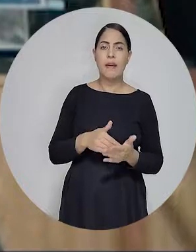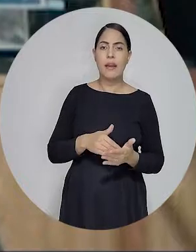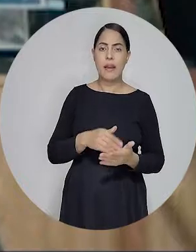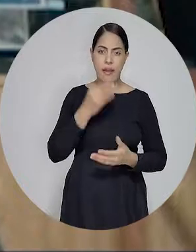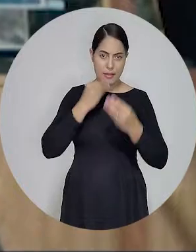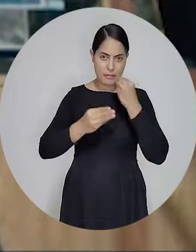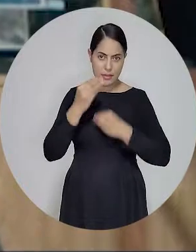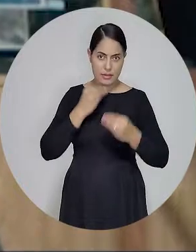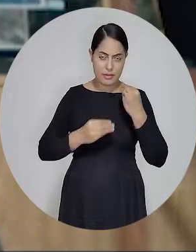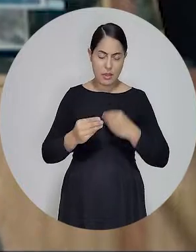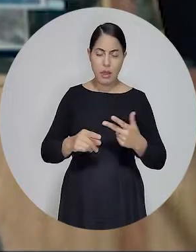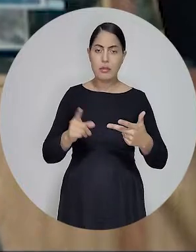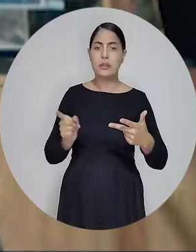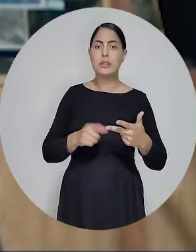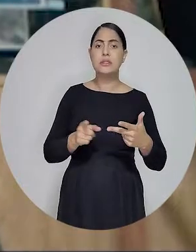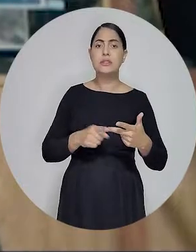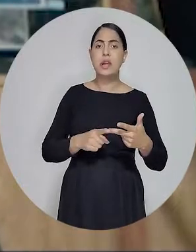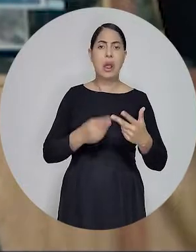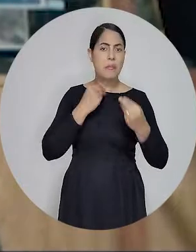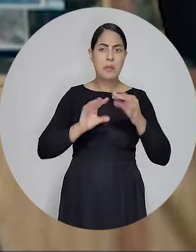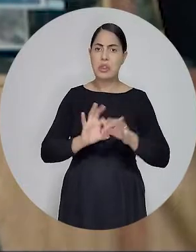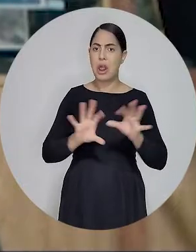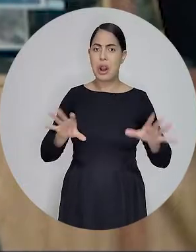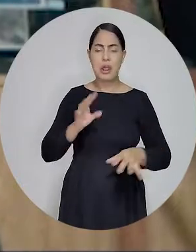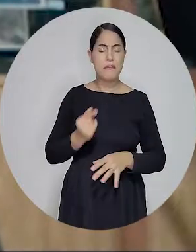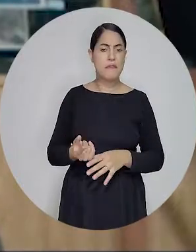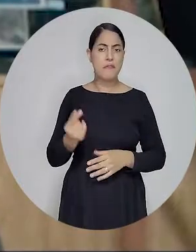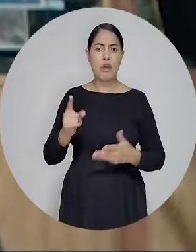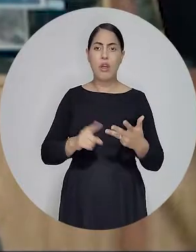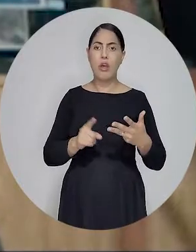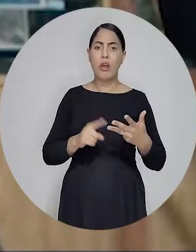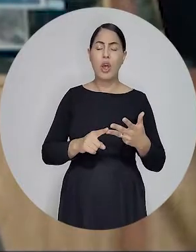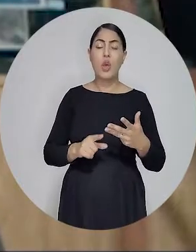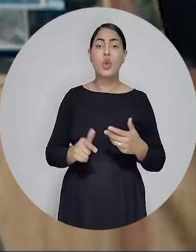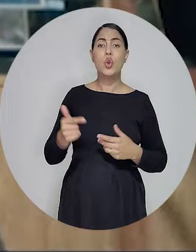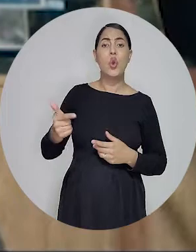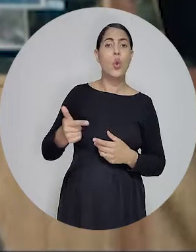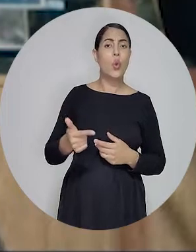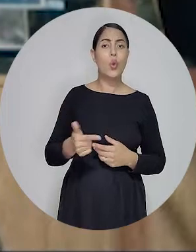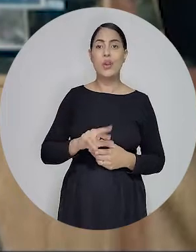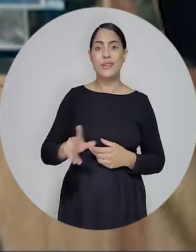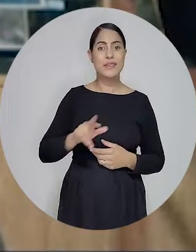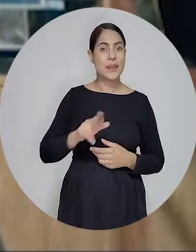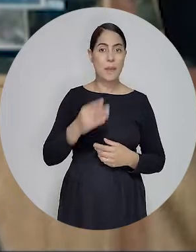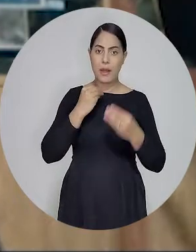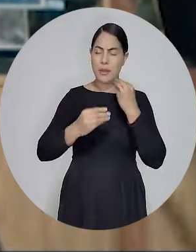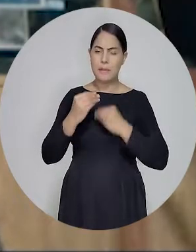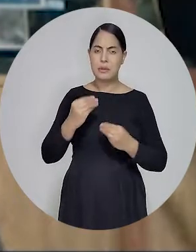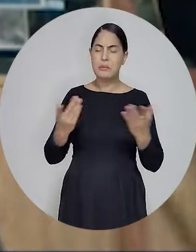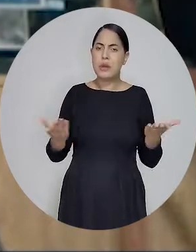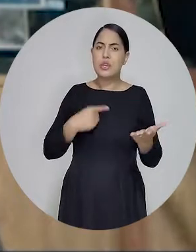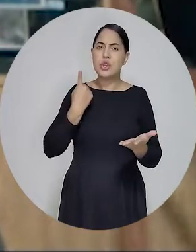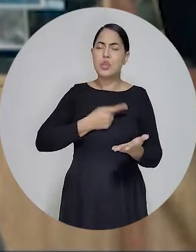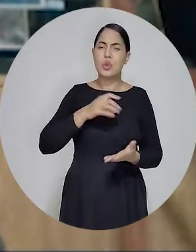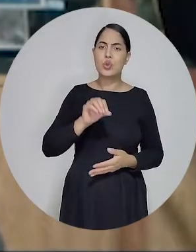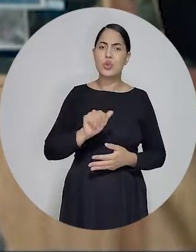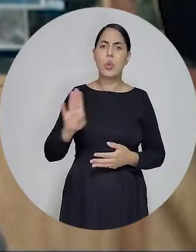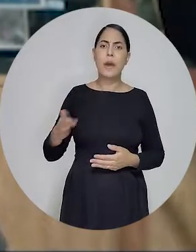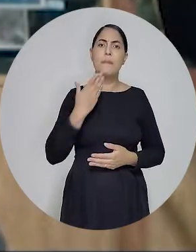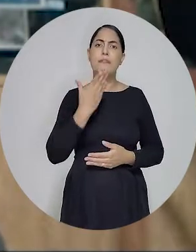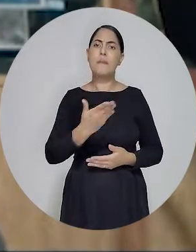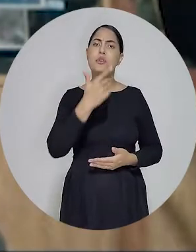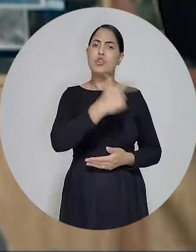180 salários mínimos. Terceiro, os alimentares de qualquer valor. E, por quarto, os não alimentares. O que é que